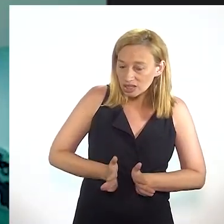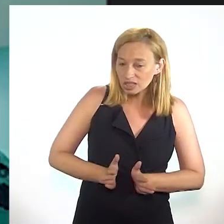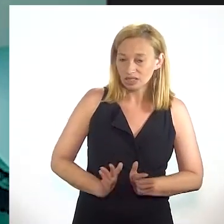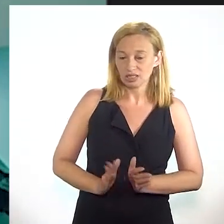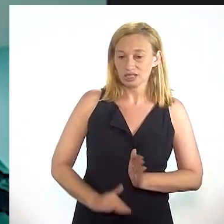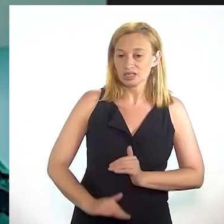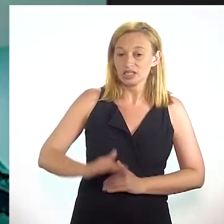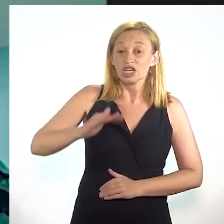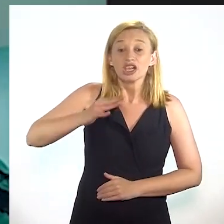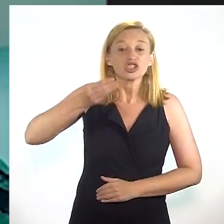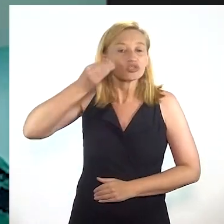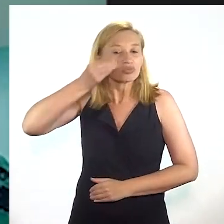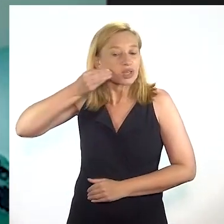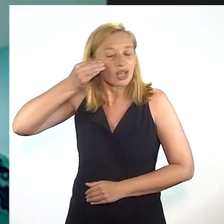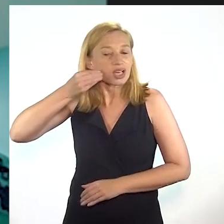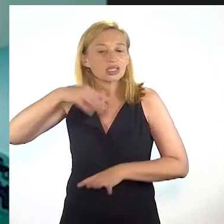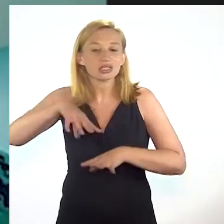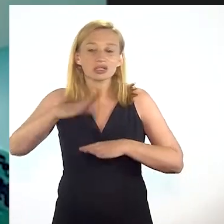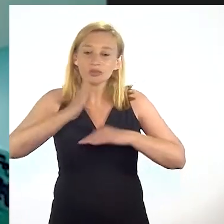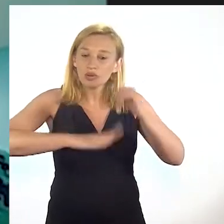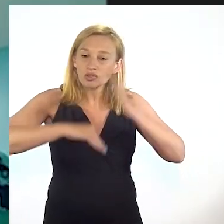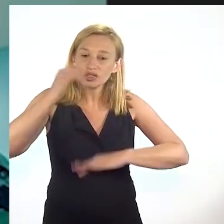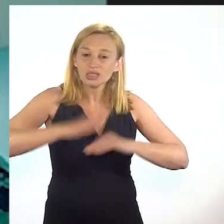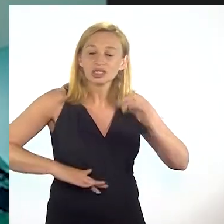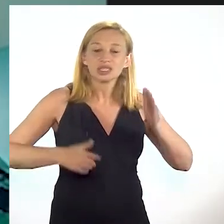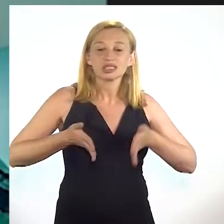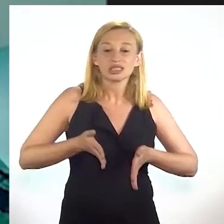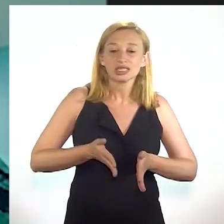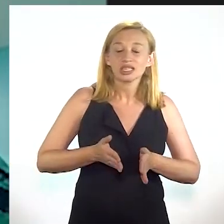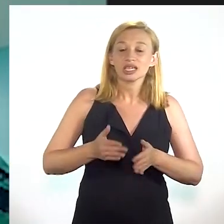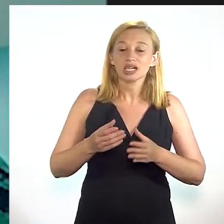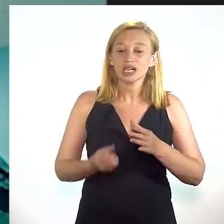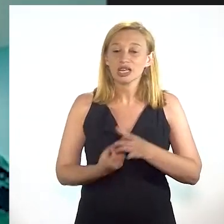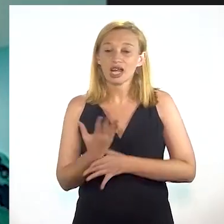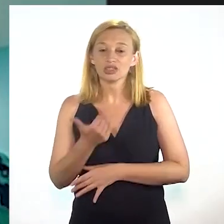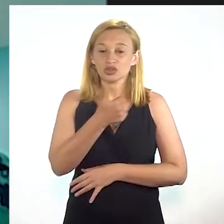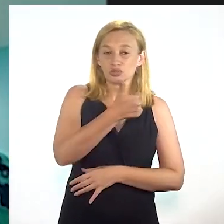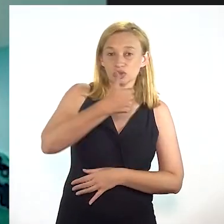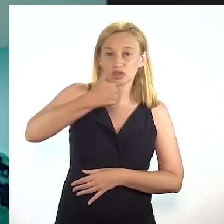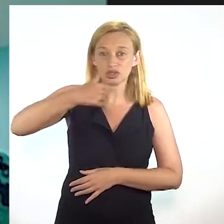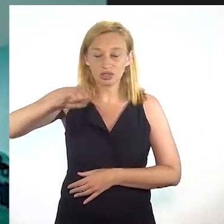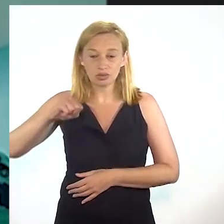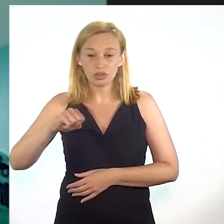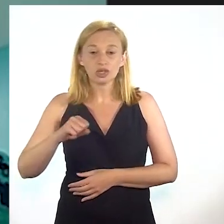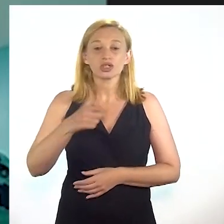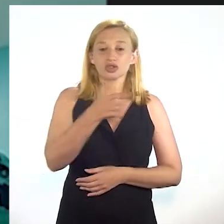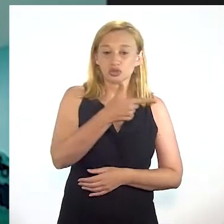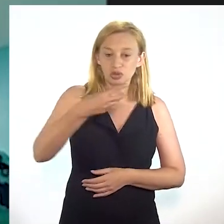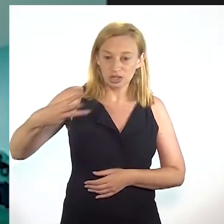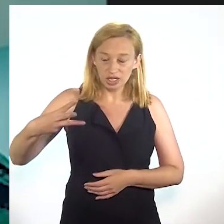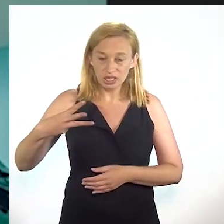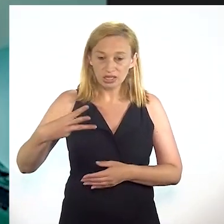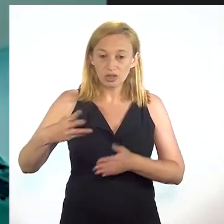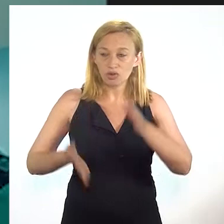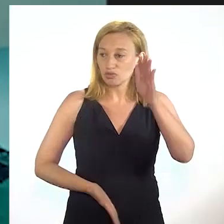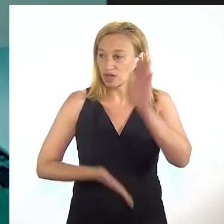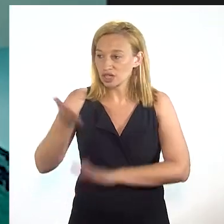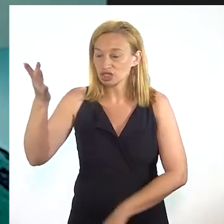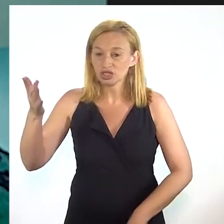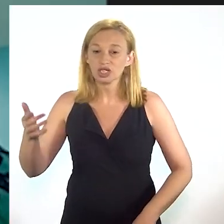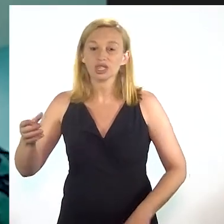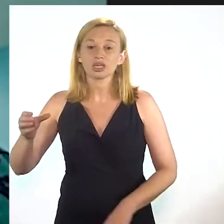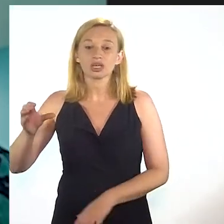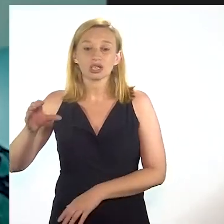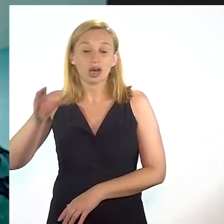a minha experiência profissional, né? E ela nasceu em 2018. Em 2013, eu fiz uma viagem ao